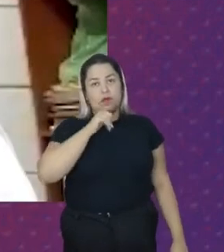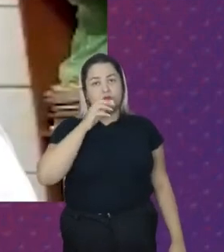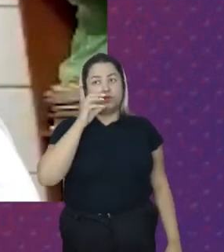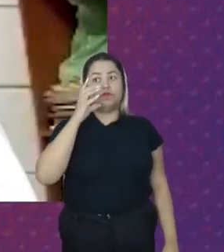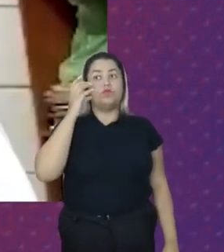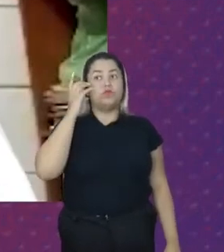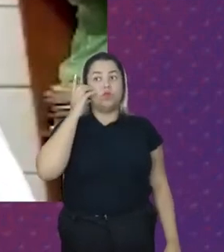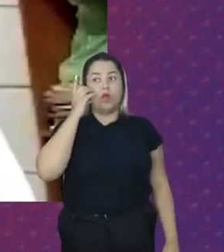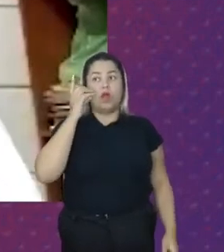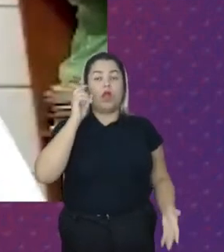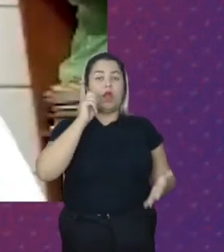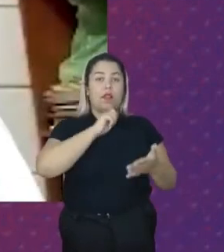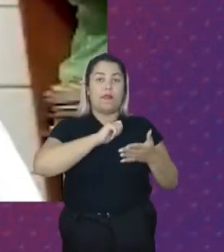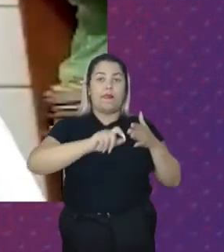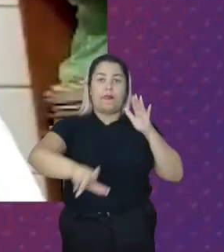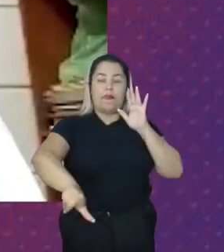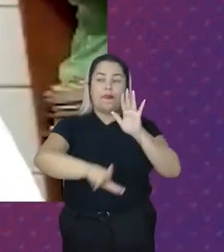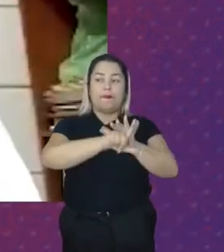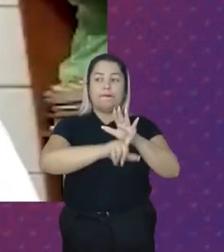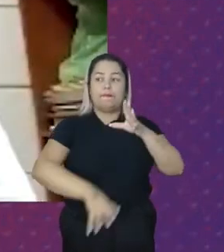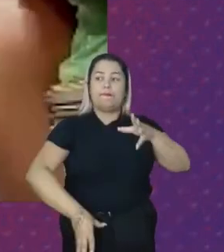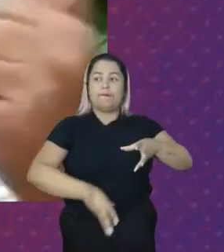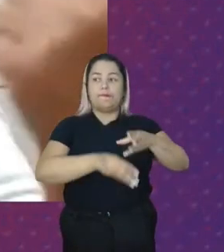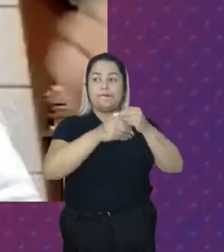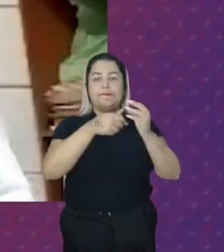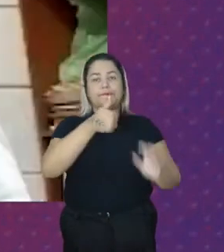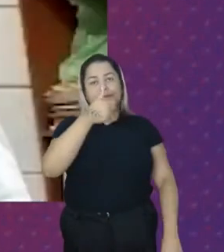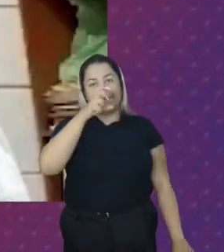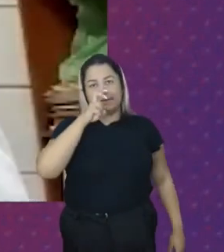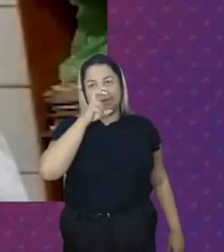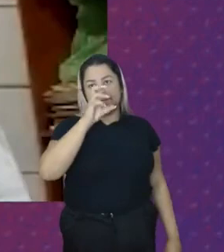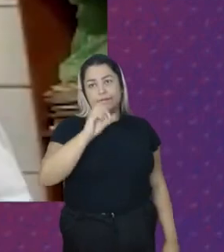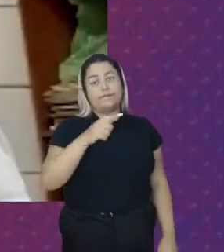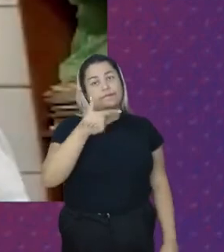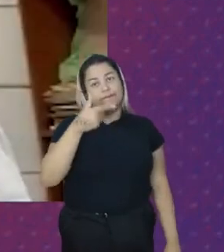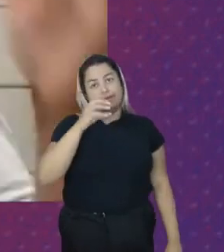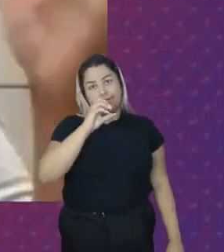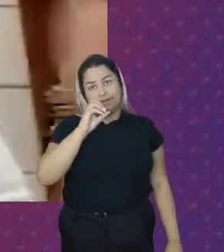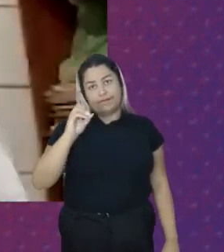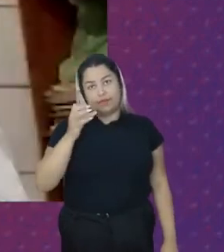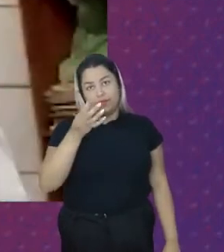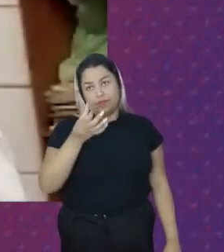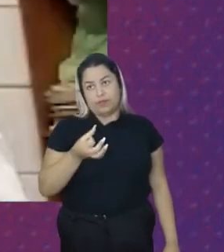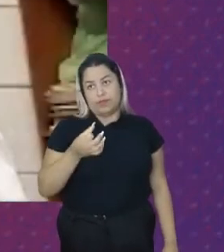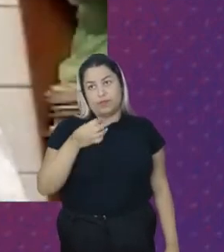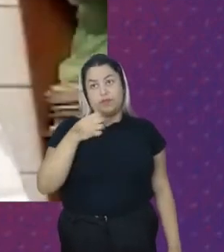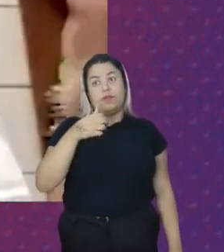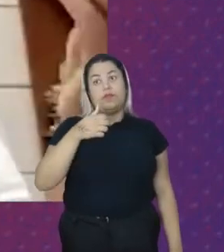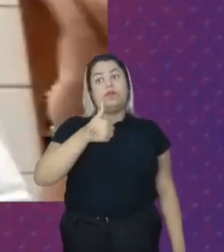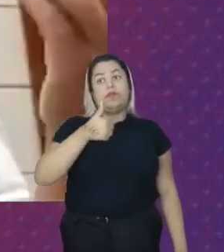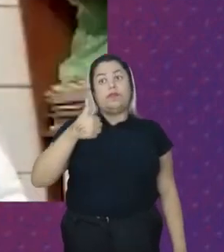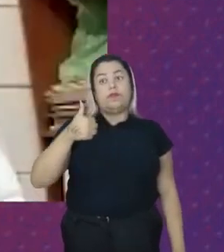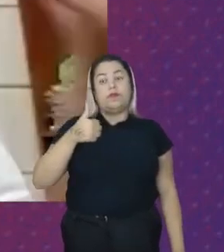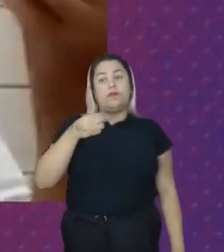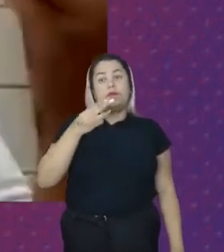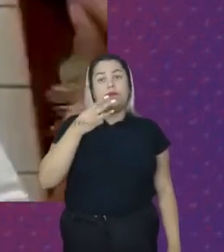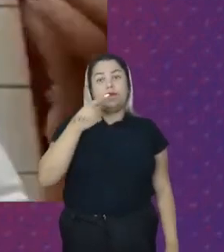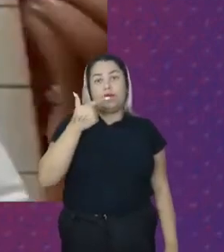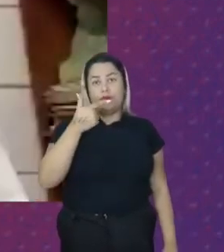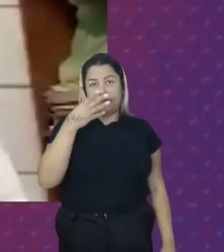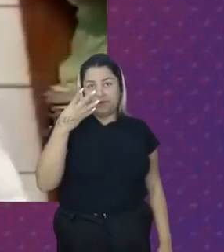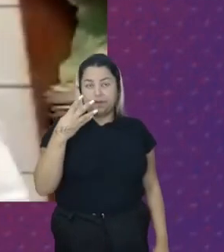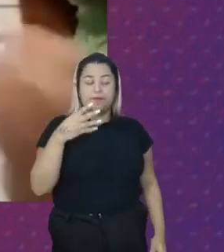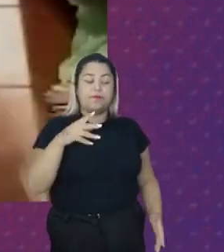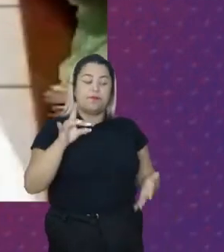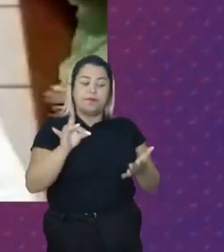assinou A lei complementar 150 Mas em 2003 A lei 1324 Assinada Pelo